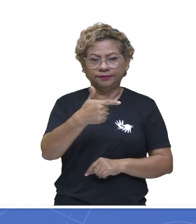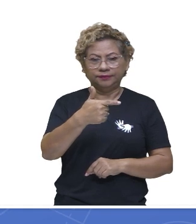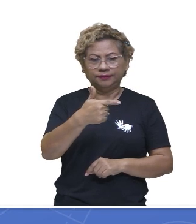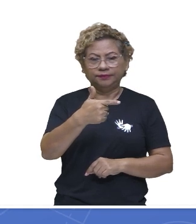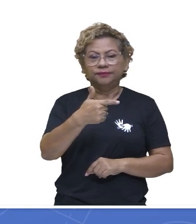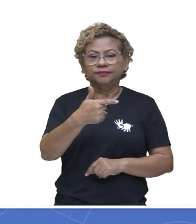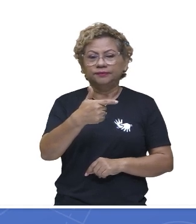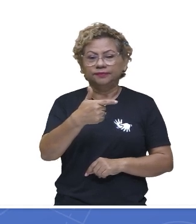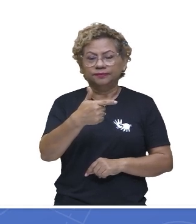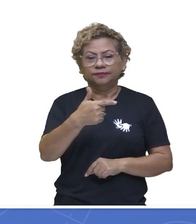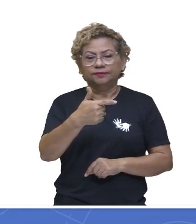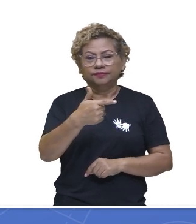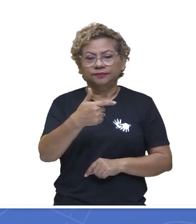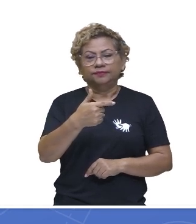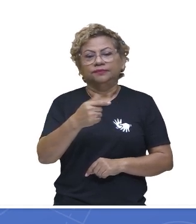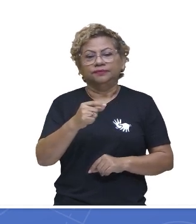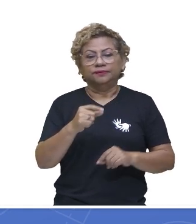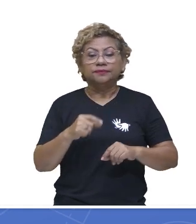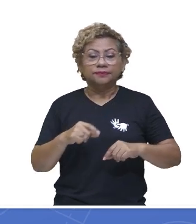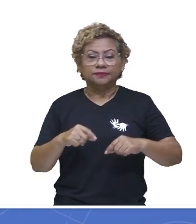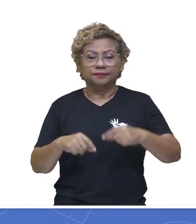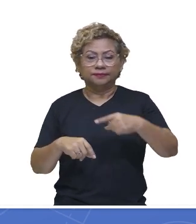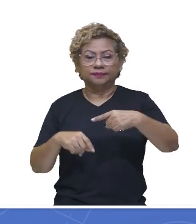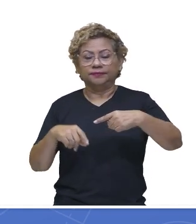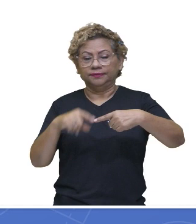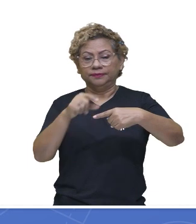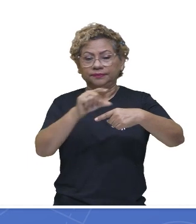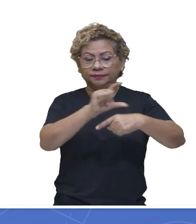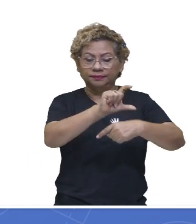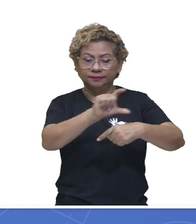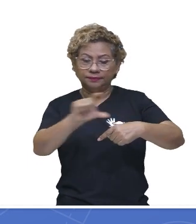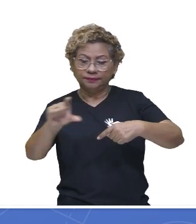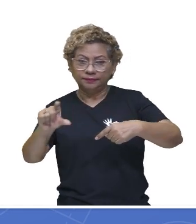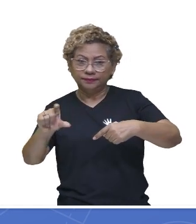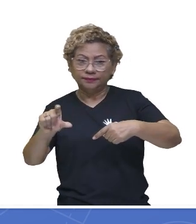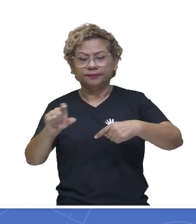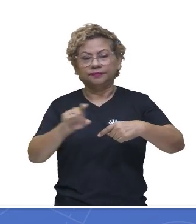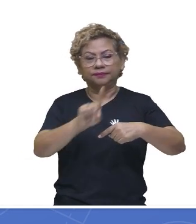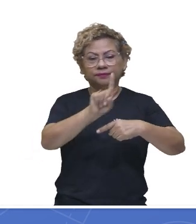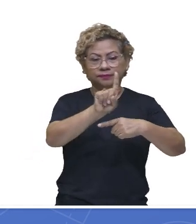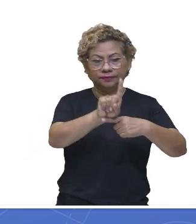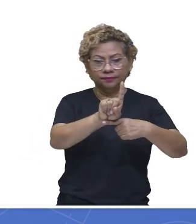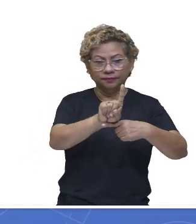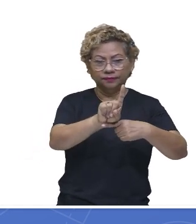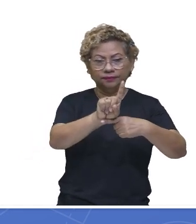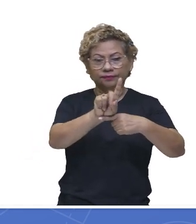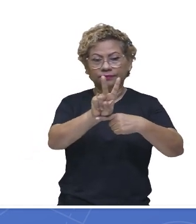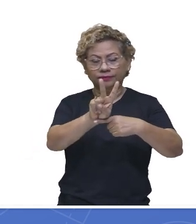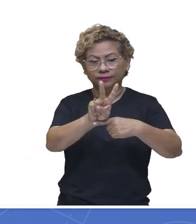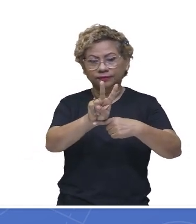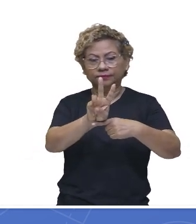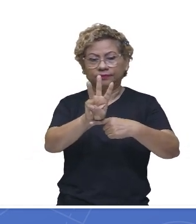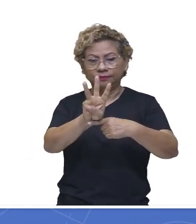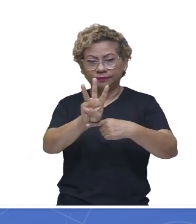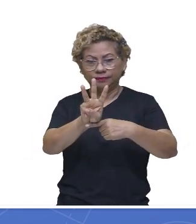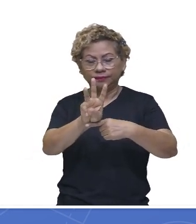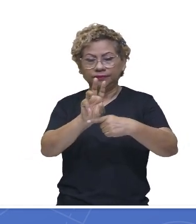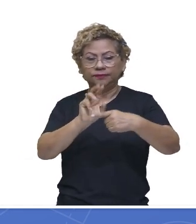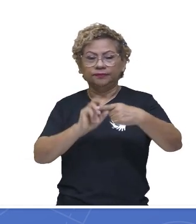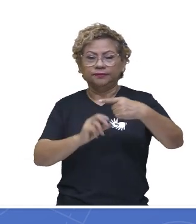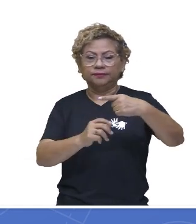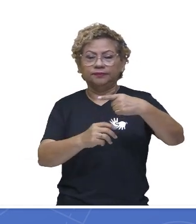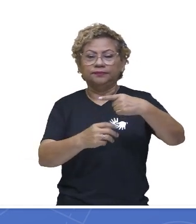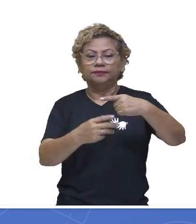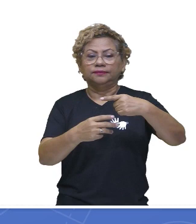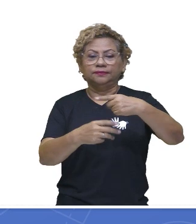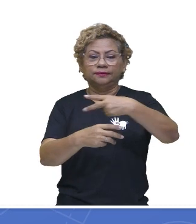bem? Essa outra matriz aqui, ela já tem três linhas. Oh, meu Deus do céu, que letra feia, hein? Três linhas, vamos arrumar.